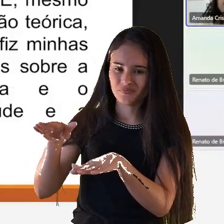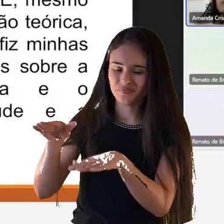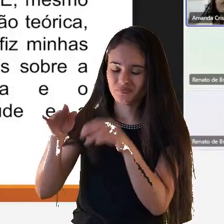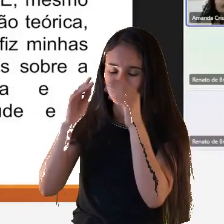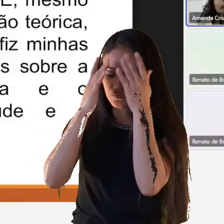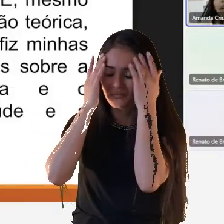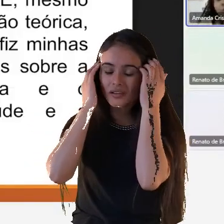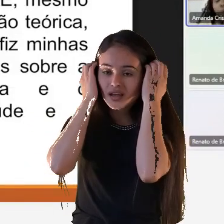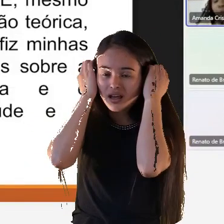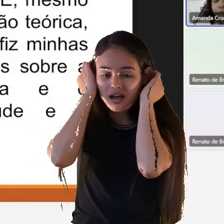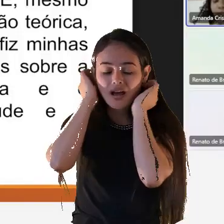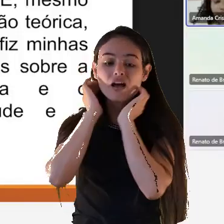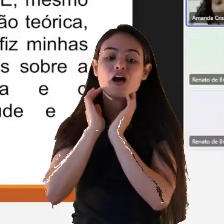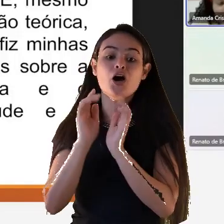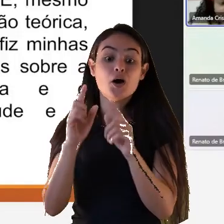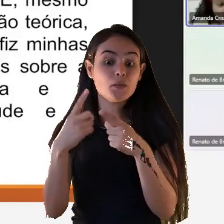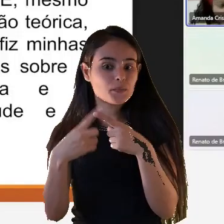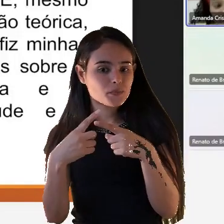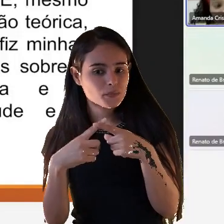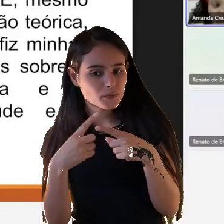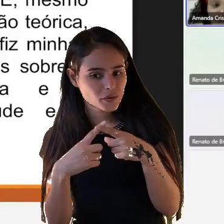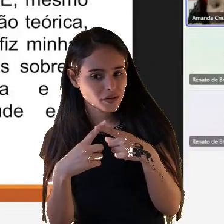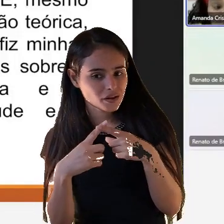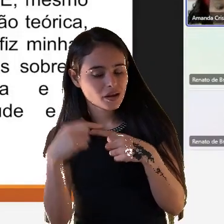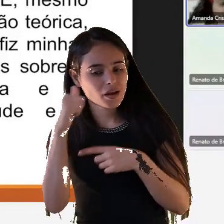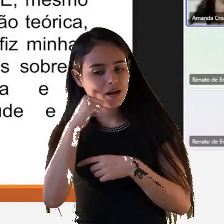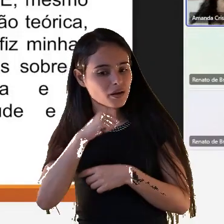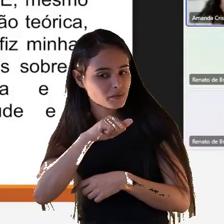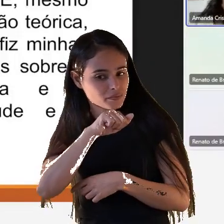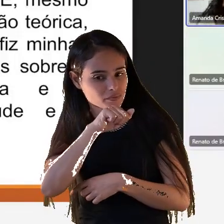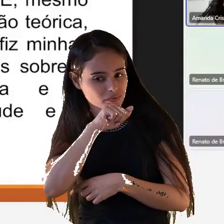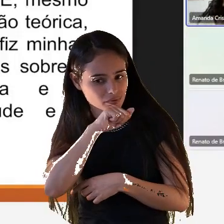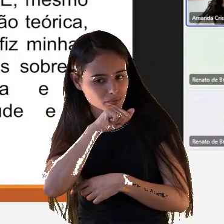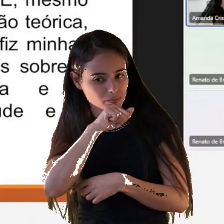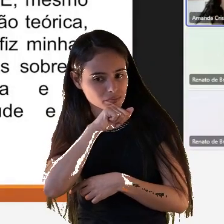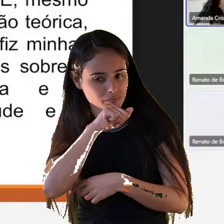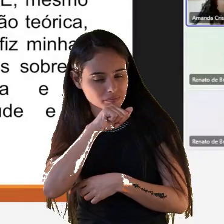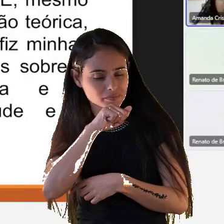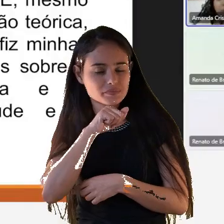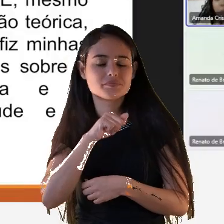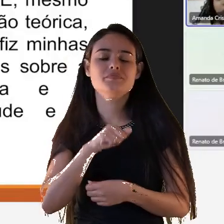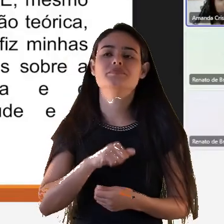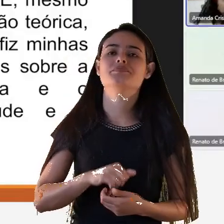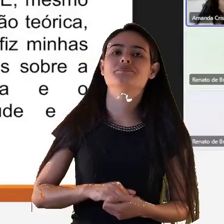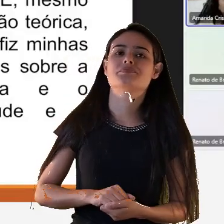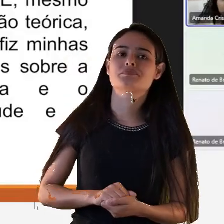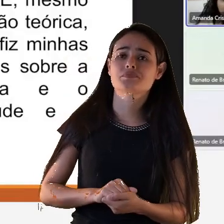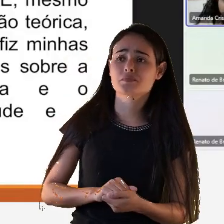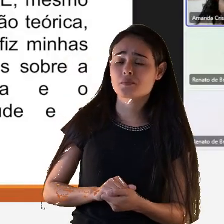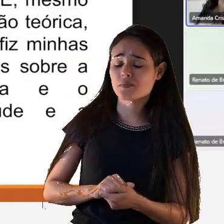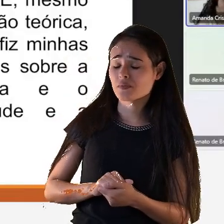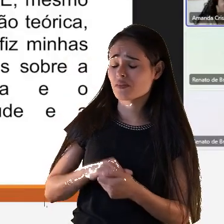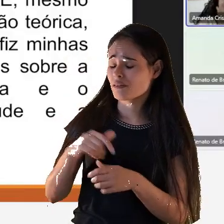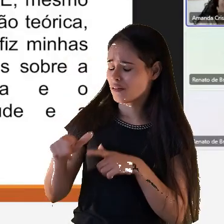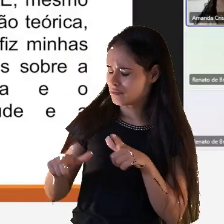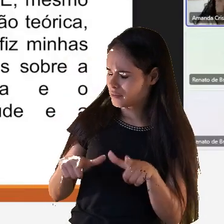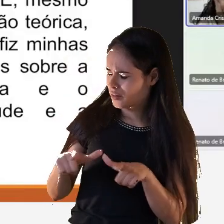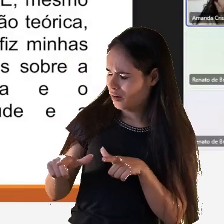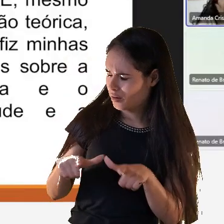assim teve um cargo político porque ela nunca quis, mas não foi por falta de convite. Ela sempre foi uma mulher muito